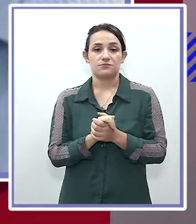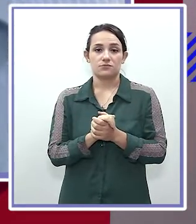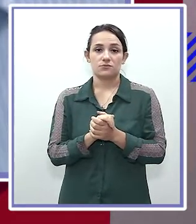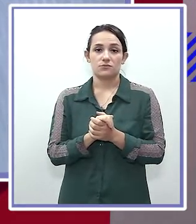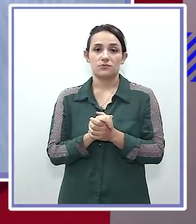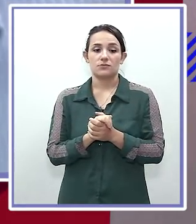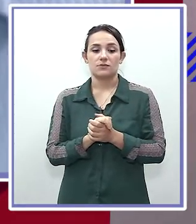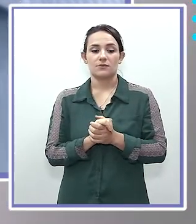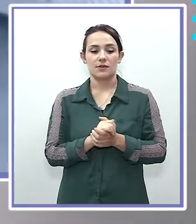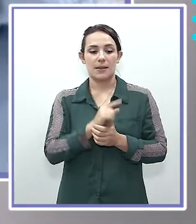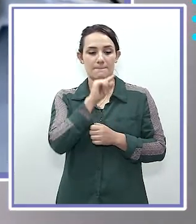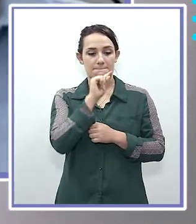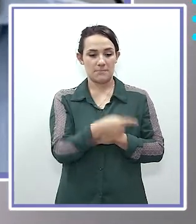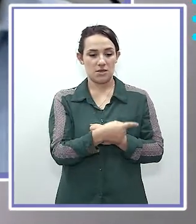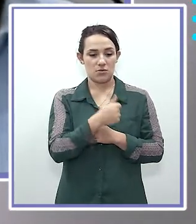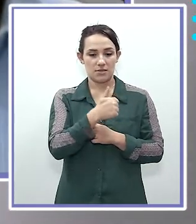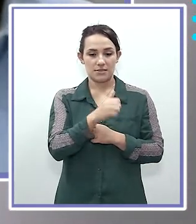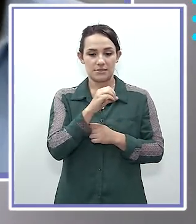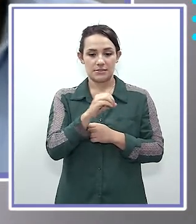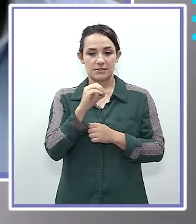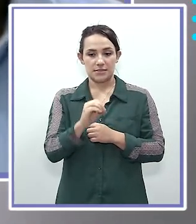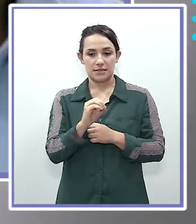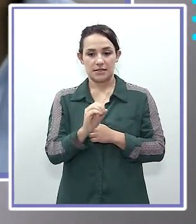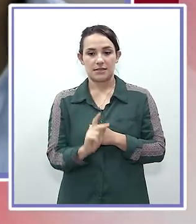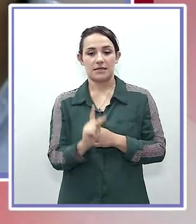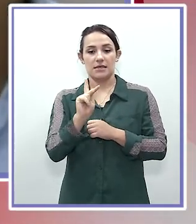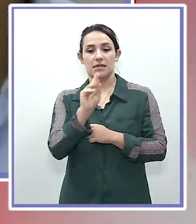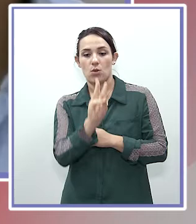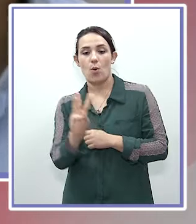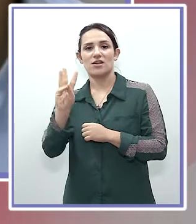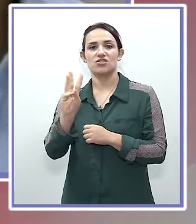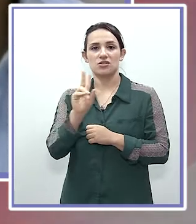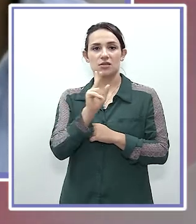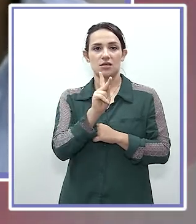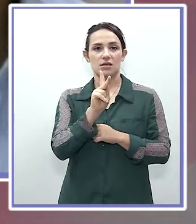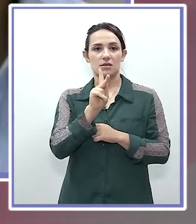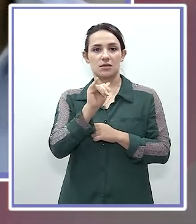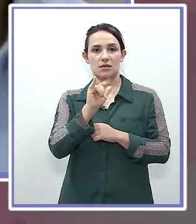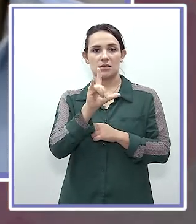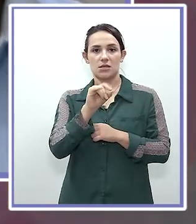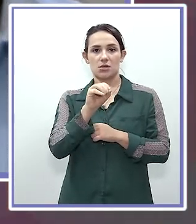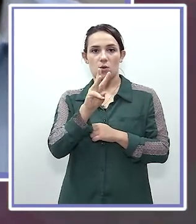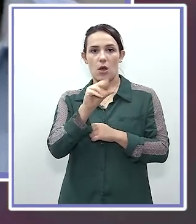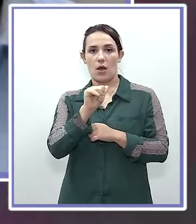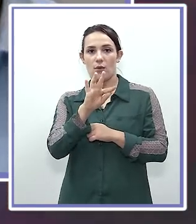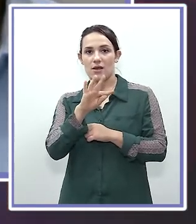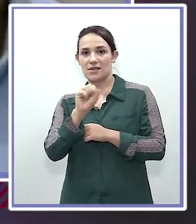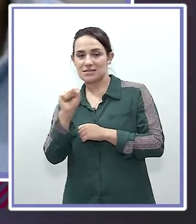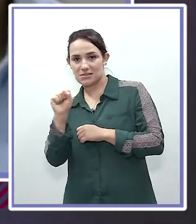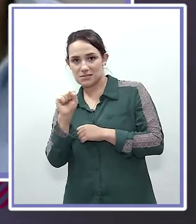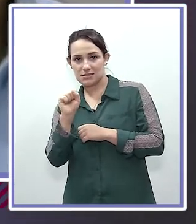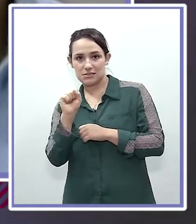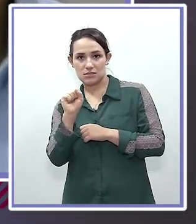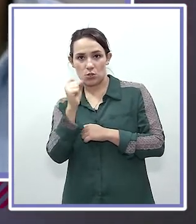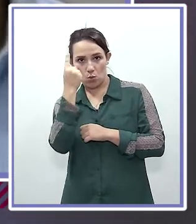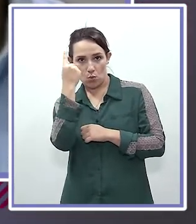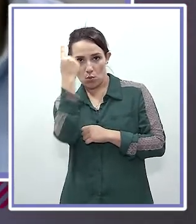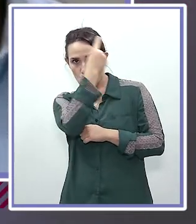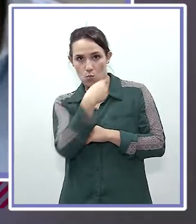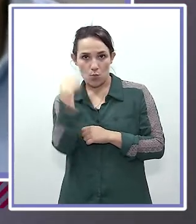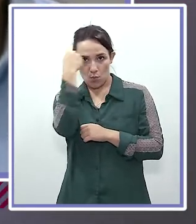Sim. Você tem aí 1.100 kW, aí quando a gente mede o consumo, é multiplicado por horas, então